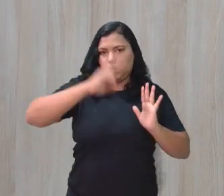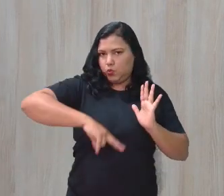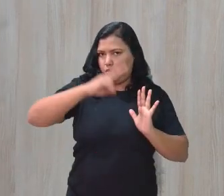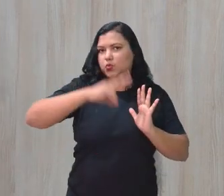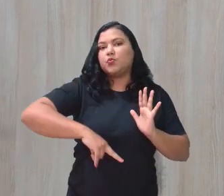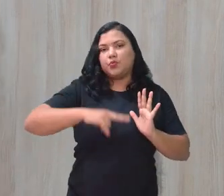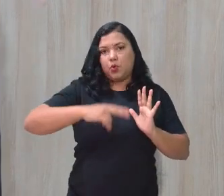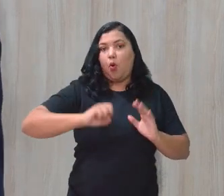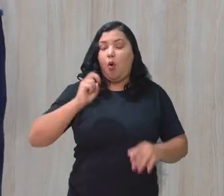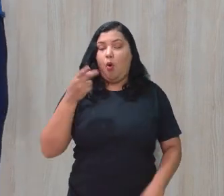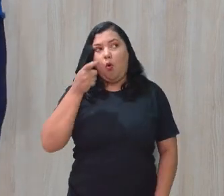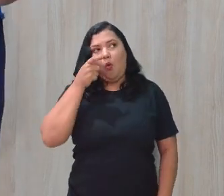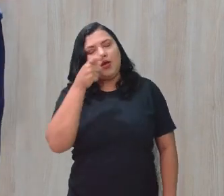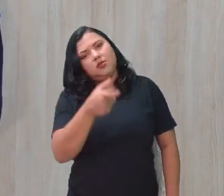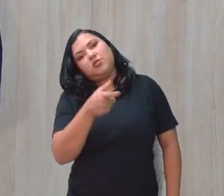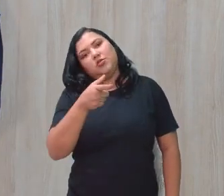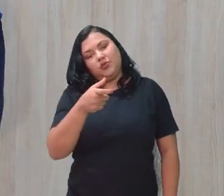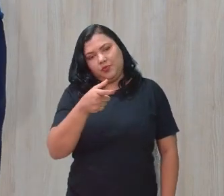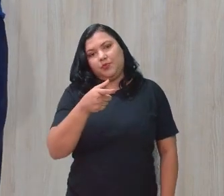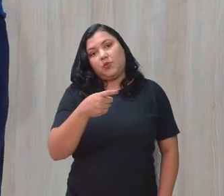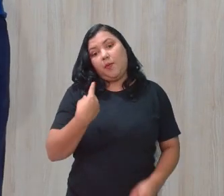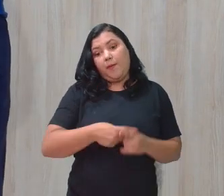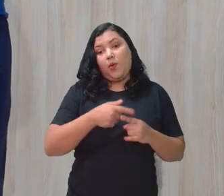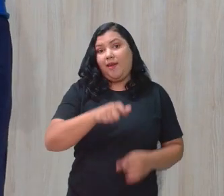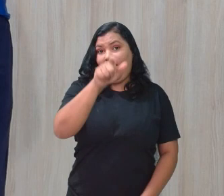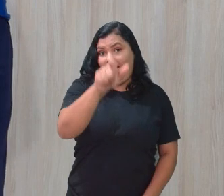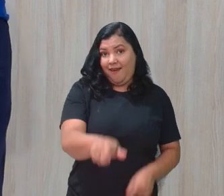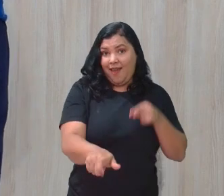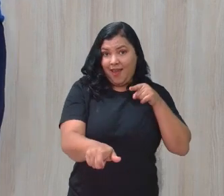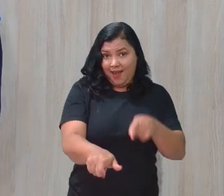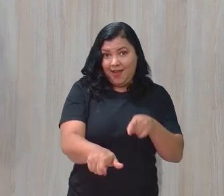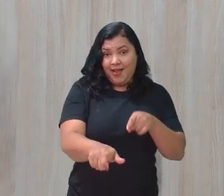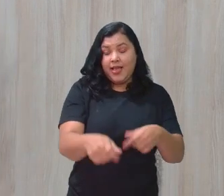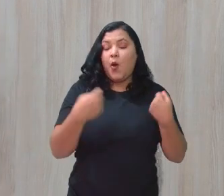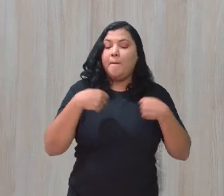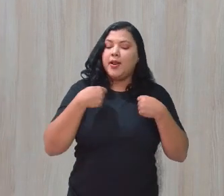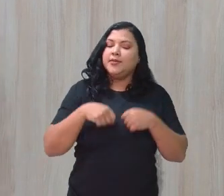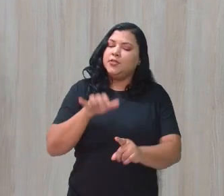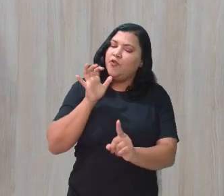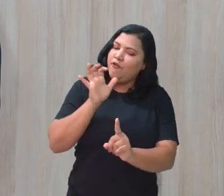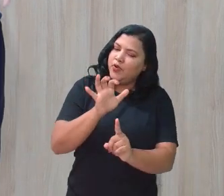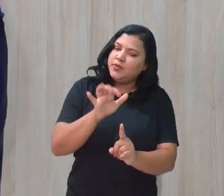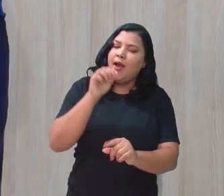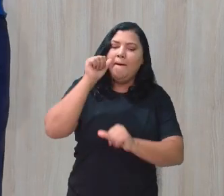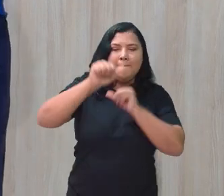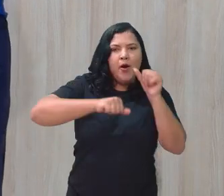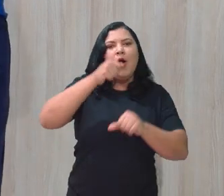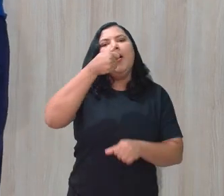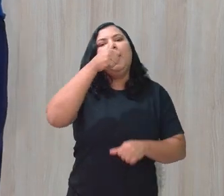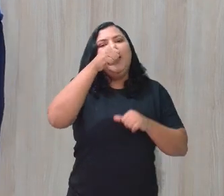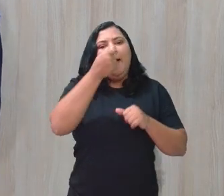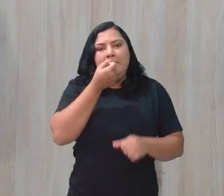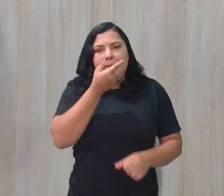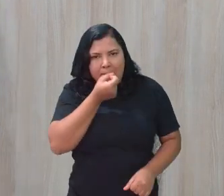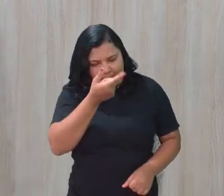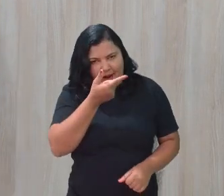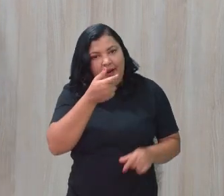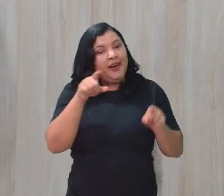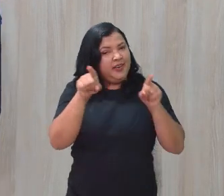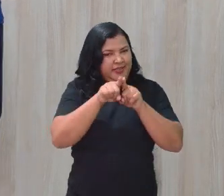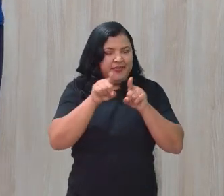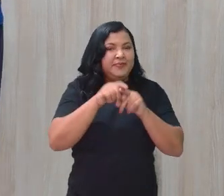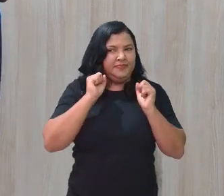meu espectador, porque é ele que eu preciso convencer. A linguagem precisa ser apelativa para